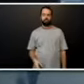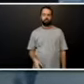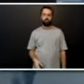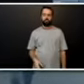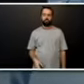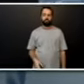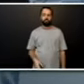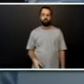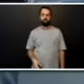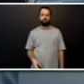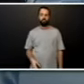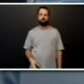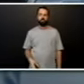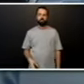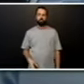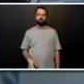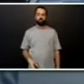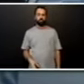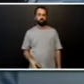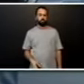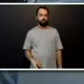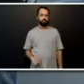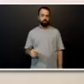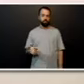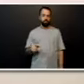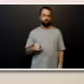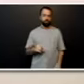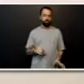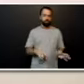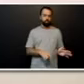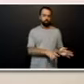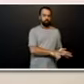Outro exemplo, do menos 5